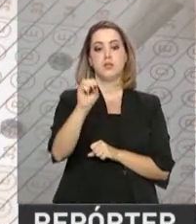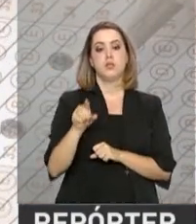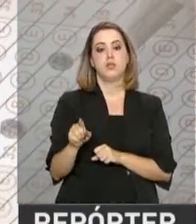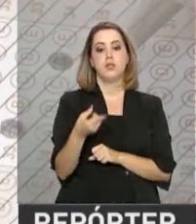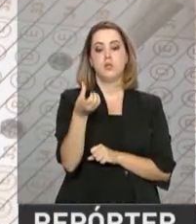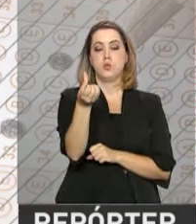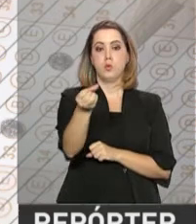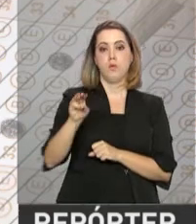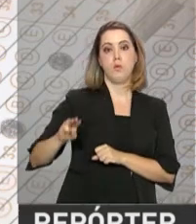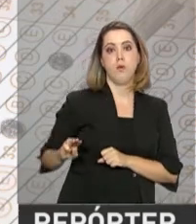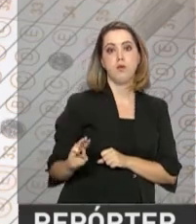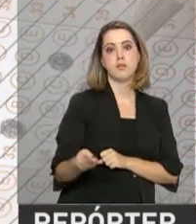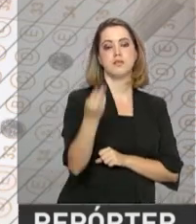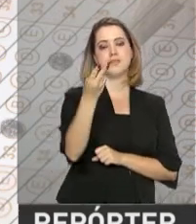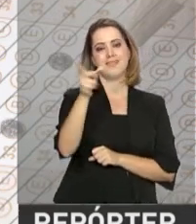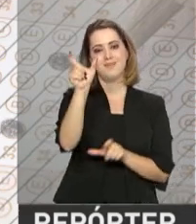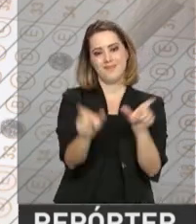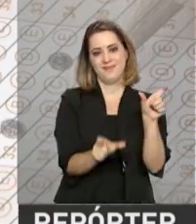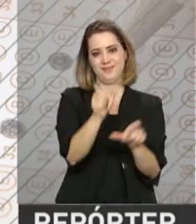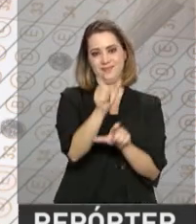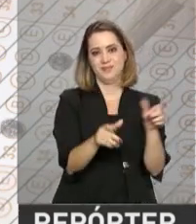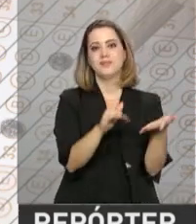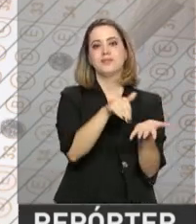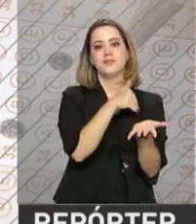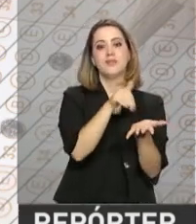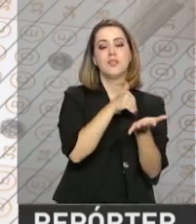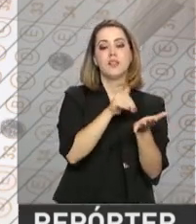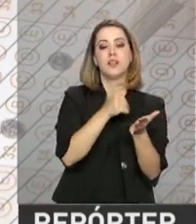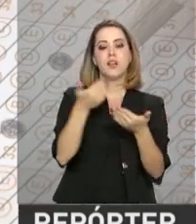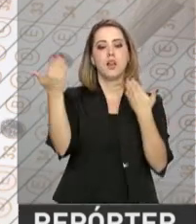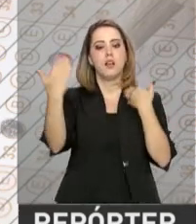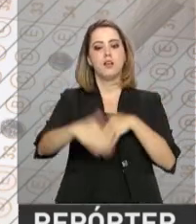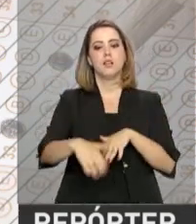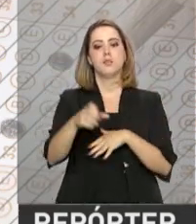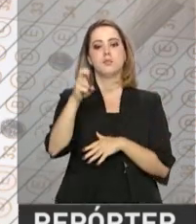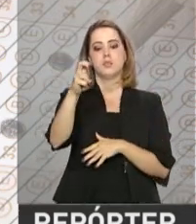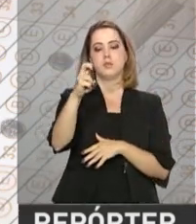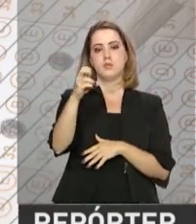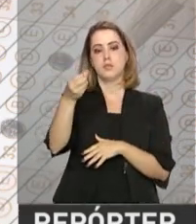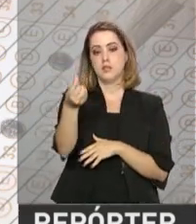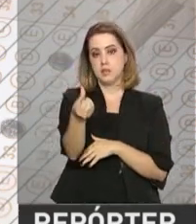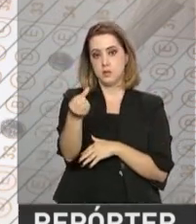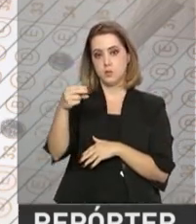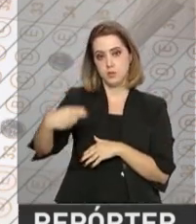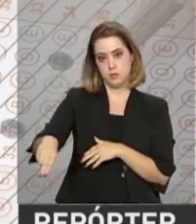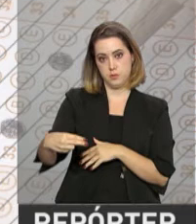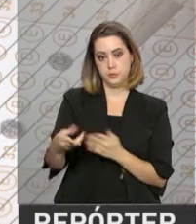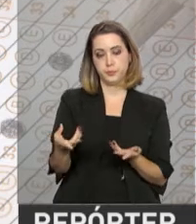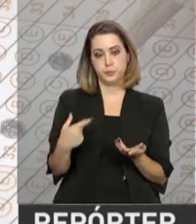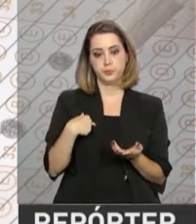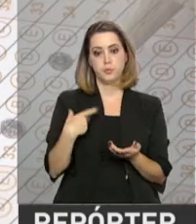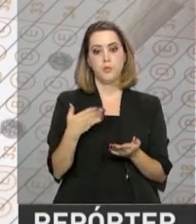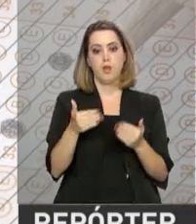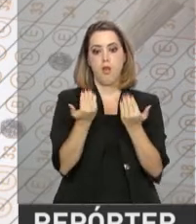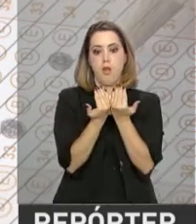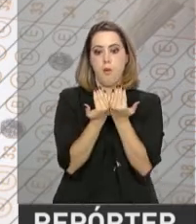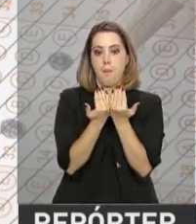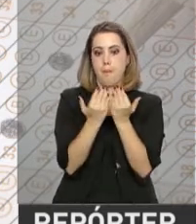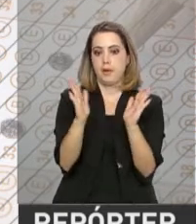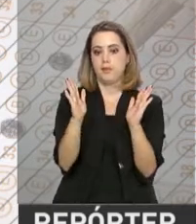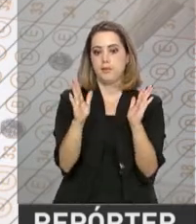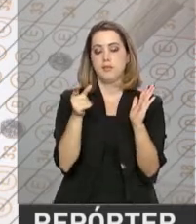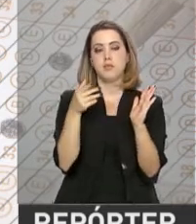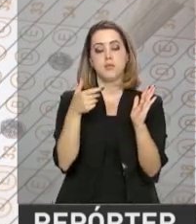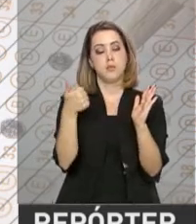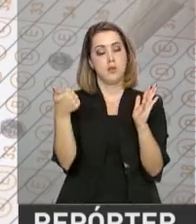mil inscritos as provas vão ser realizadas nos dias 5 e 6 de novembro os portões vão ser abertos